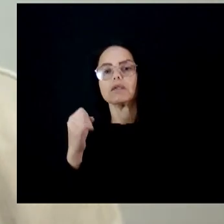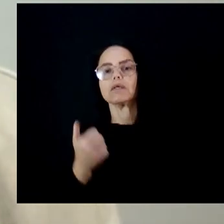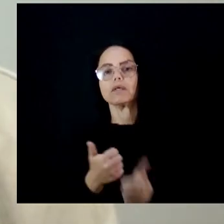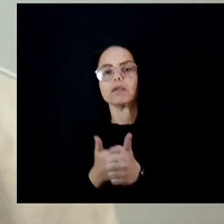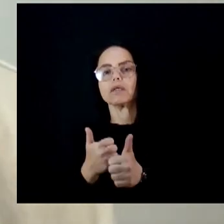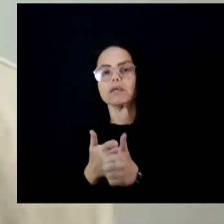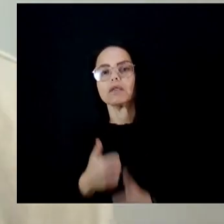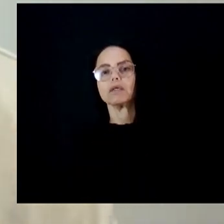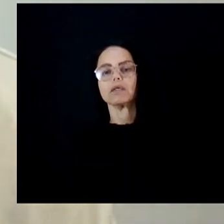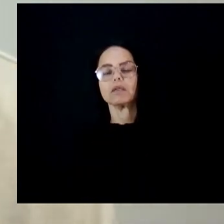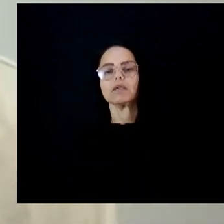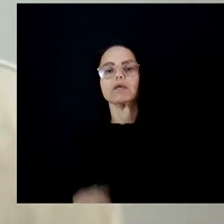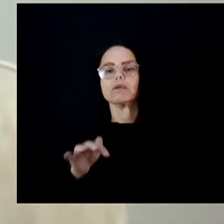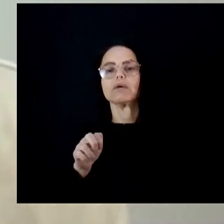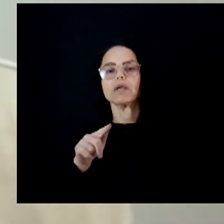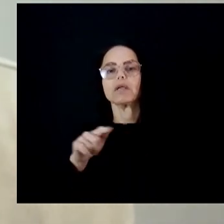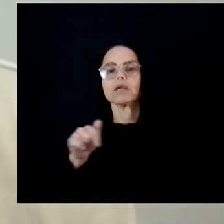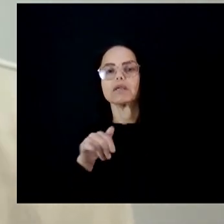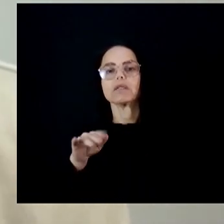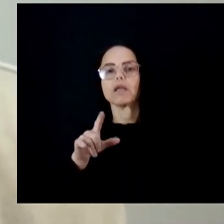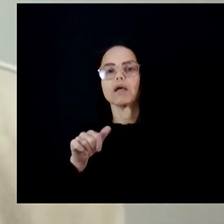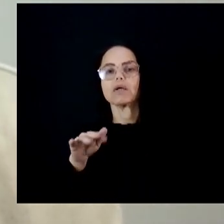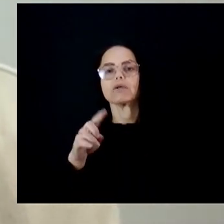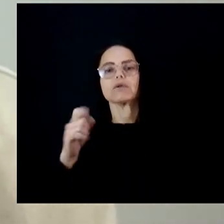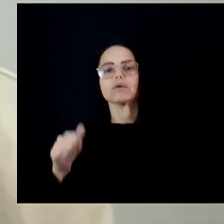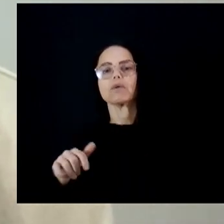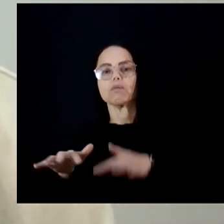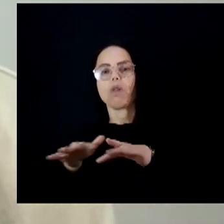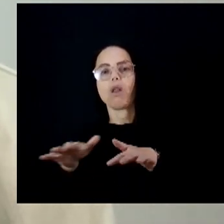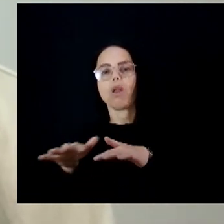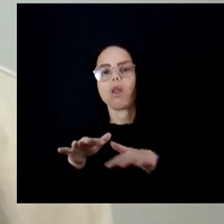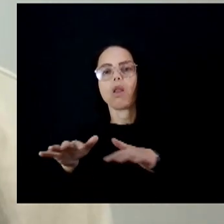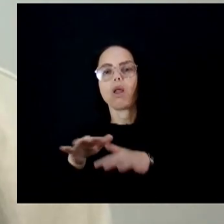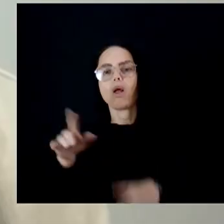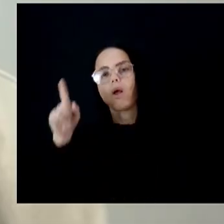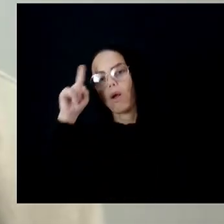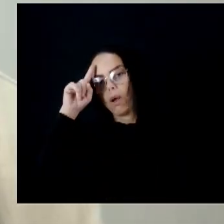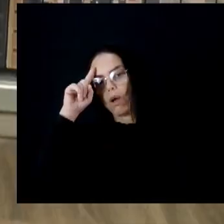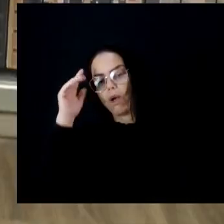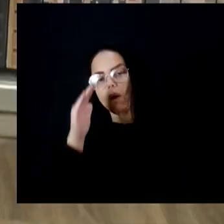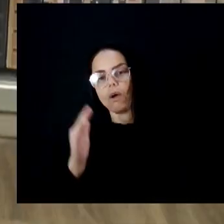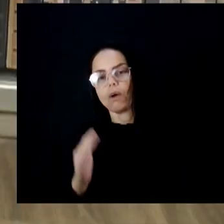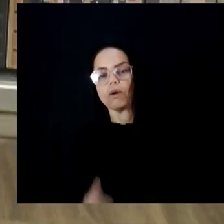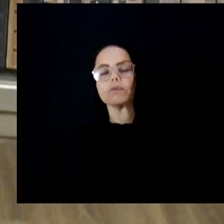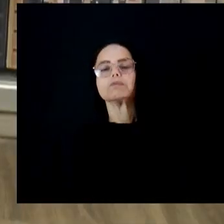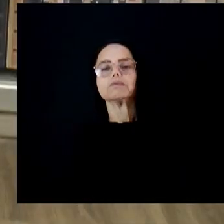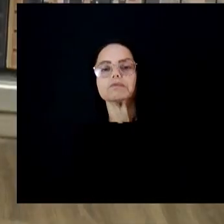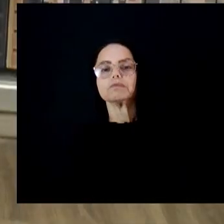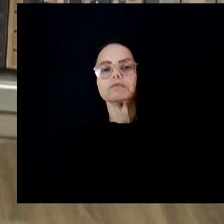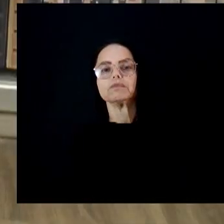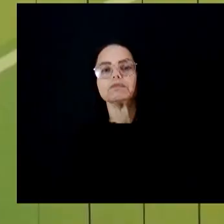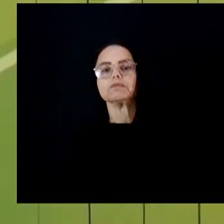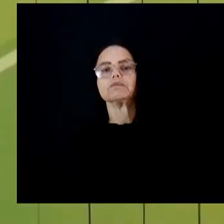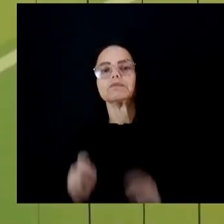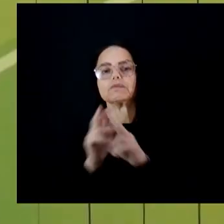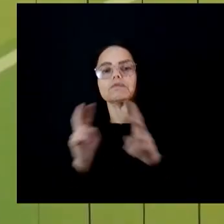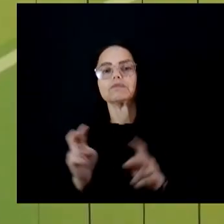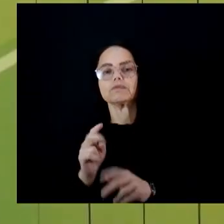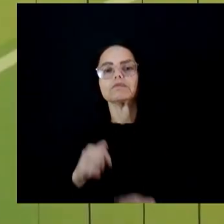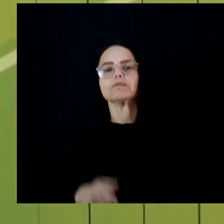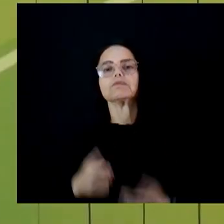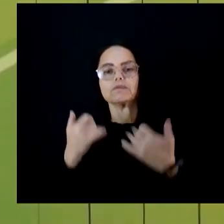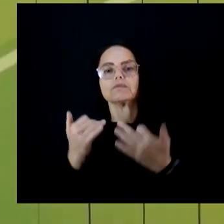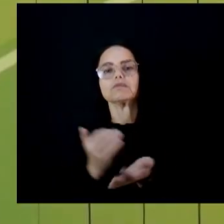Felixlândia. Então, os tremores são praticamente diários no Brasil. E falando sobre esses que eu citei no início, né,